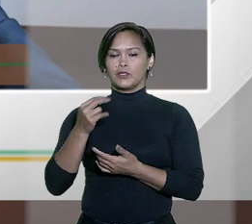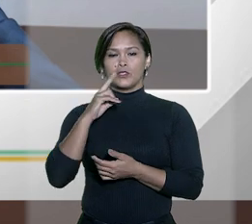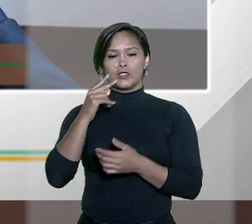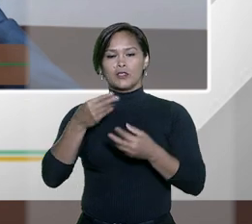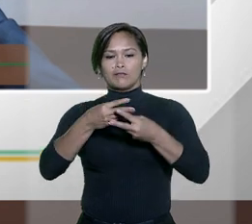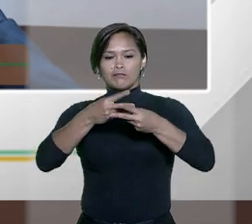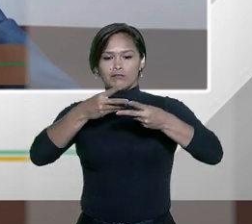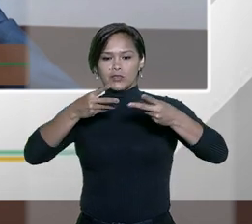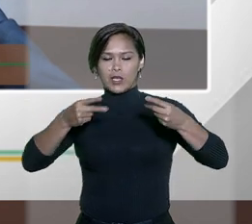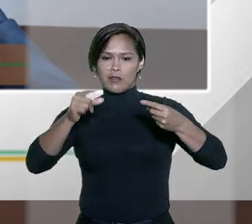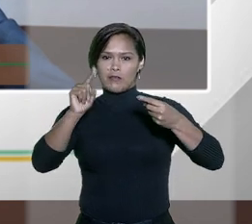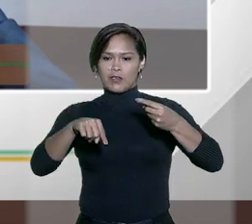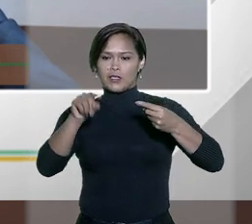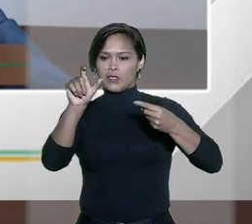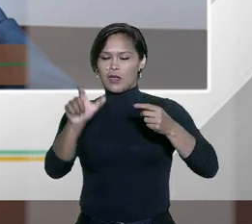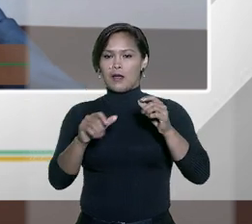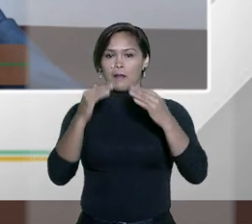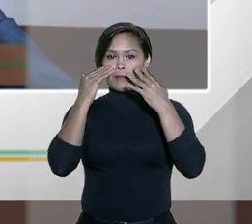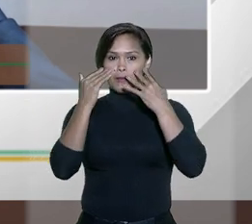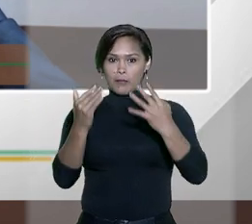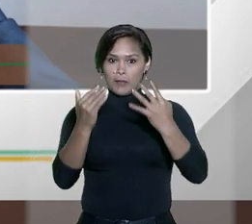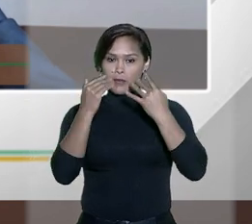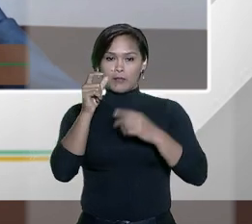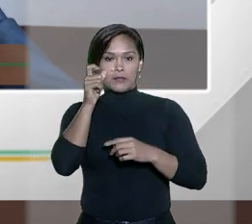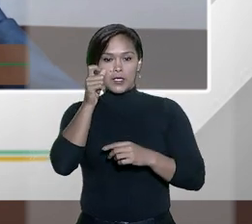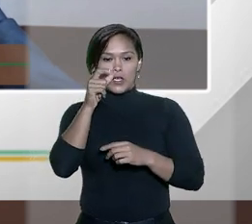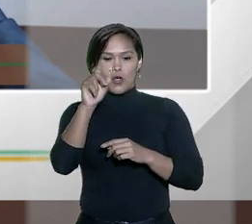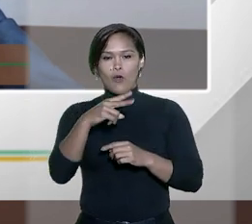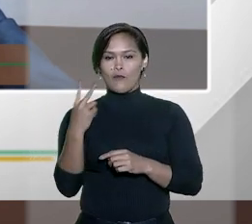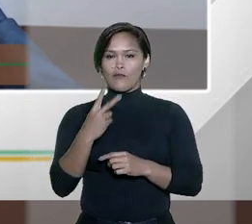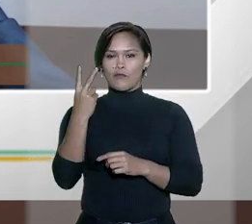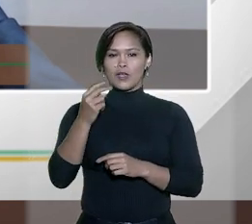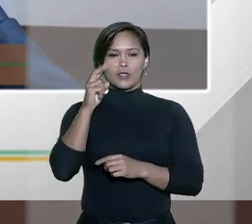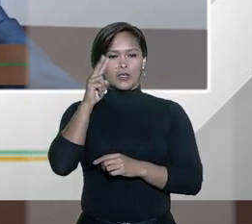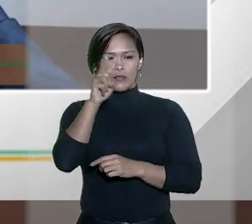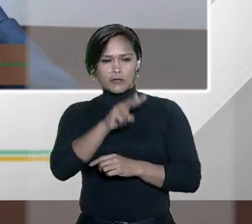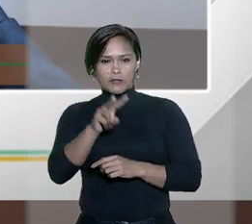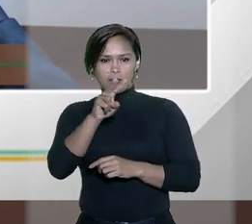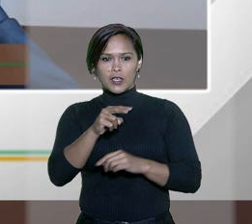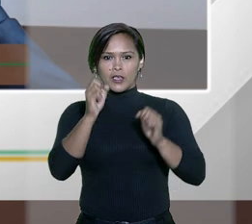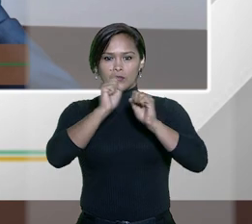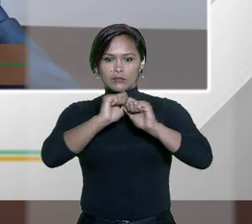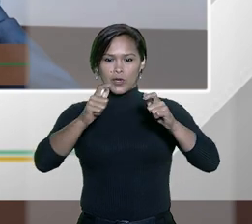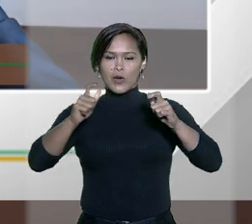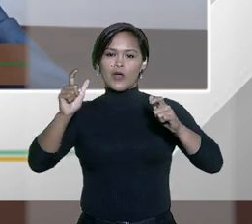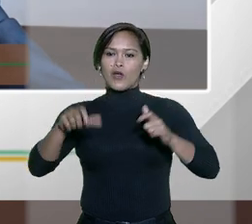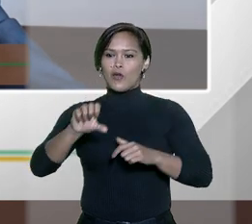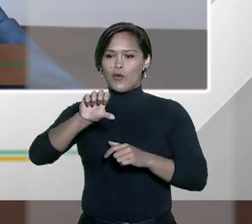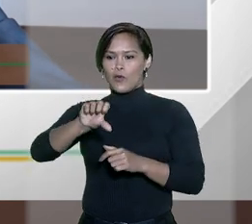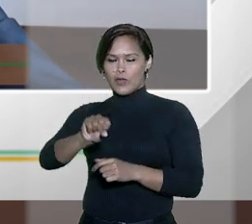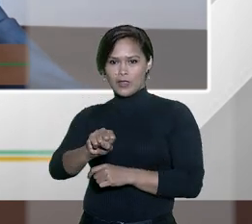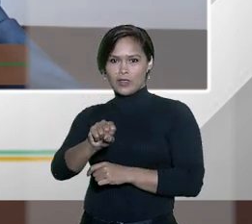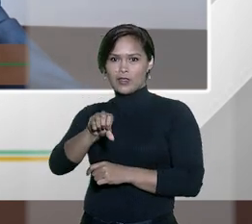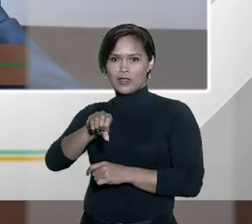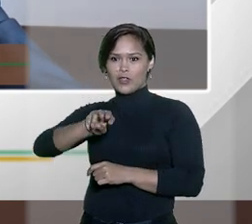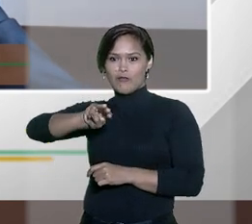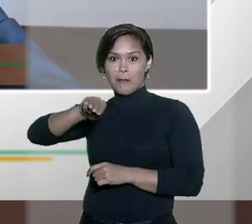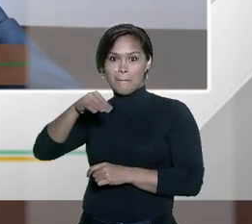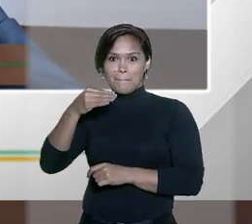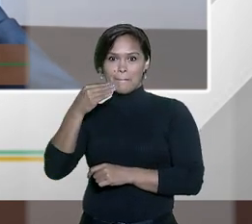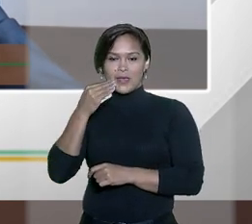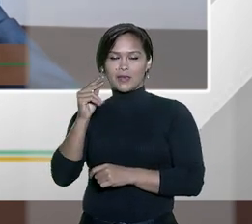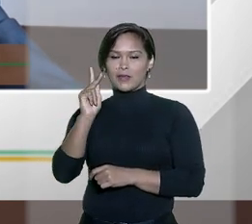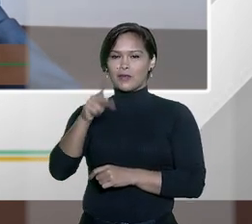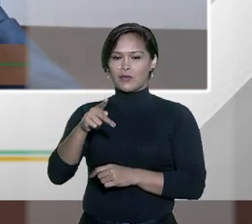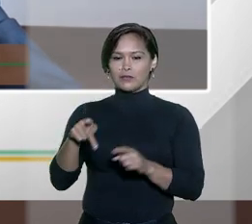gente desmistificar isso para o público. Quando vê esses valores que são de fato astronômicos, né, 89 bilhões